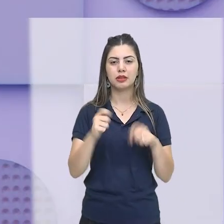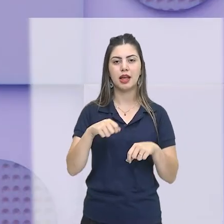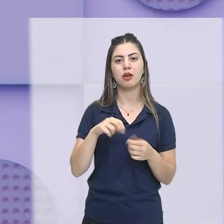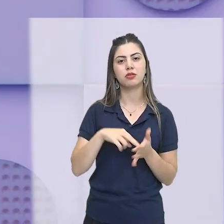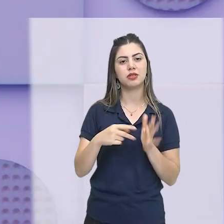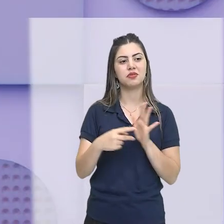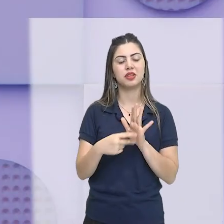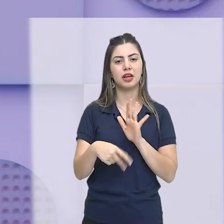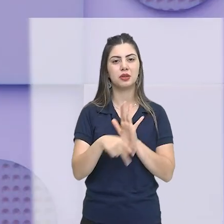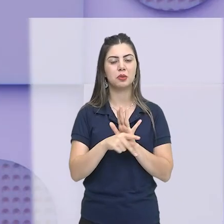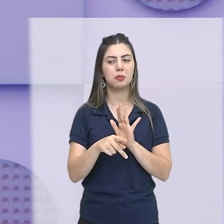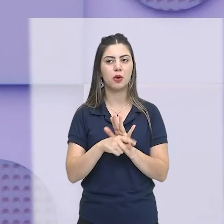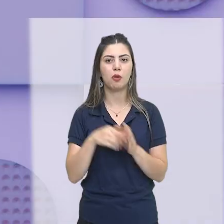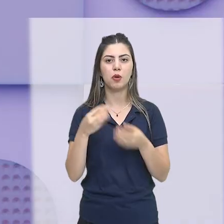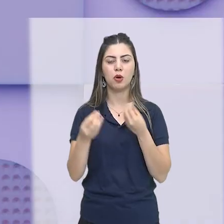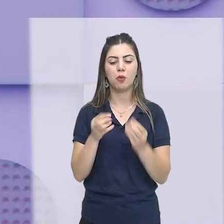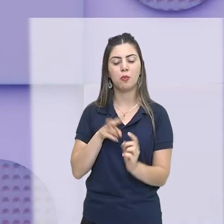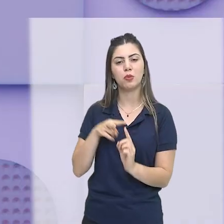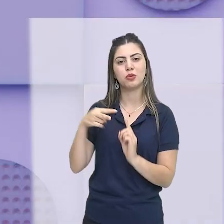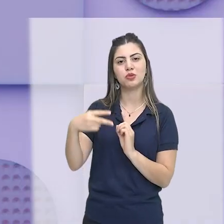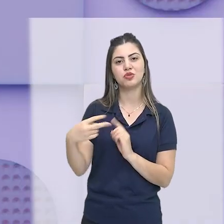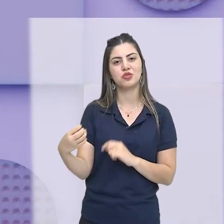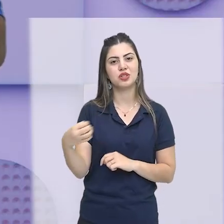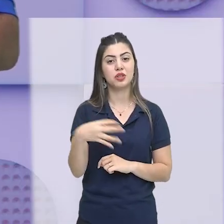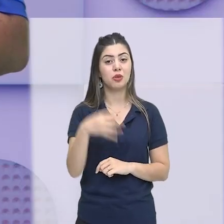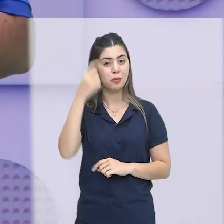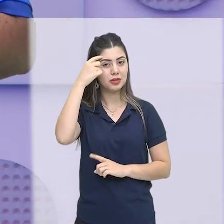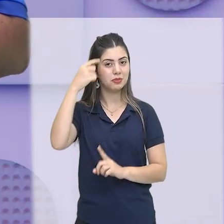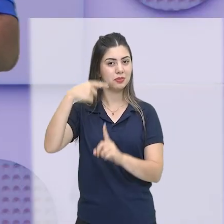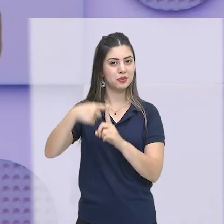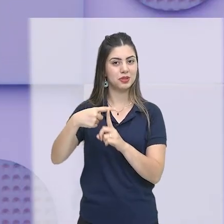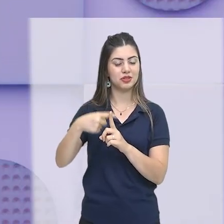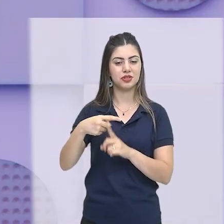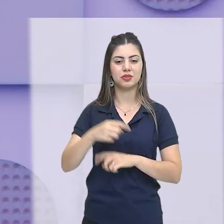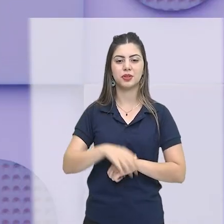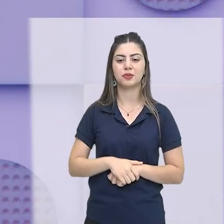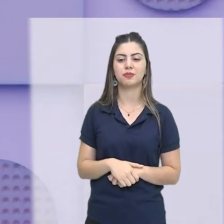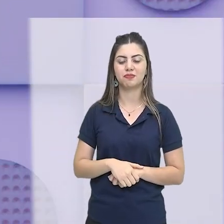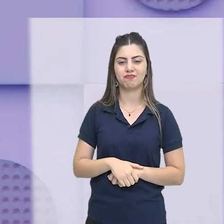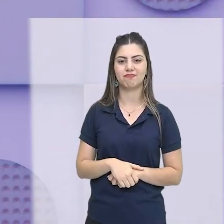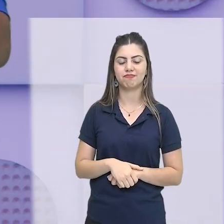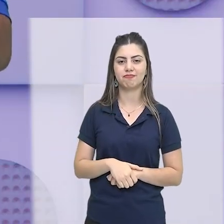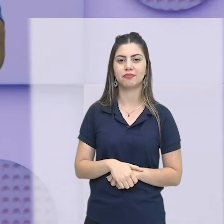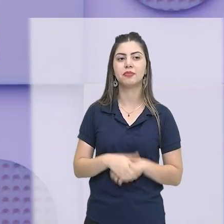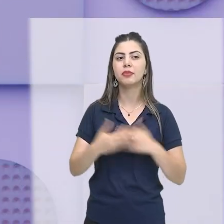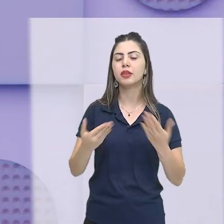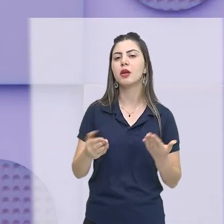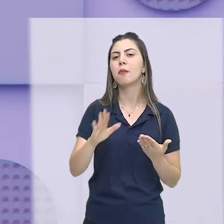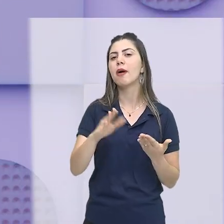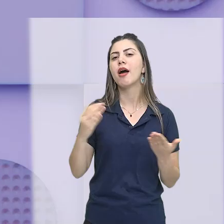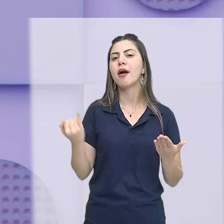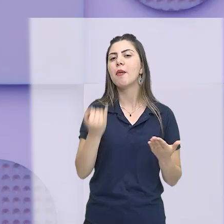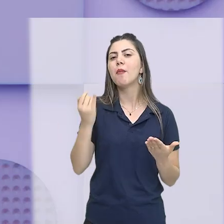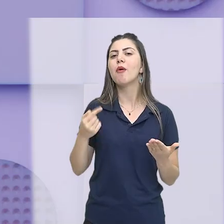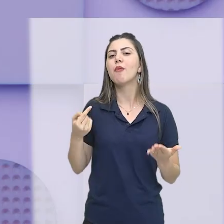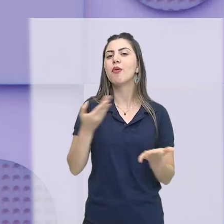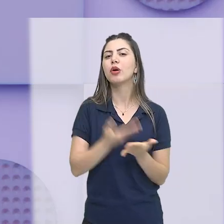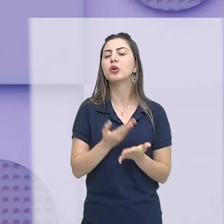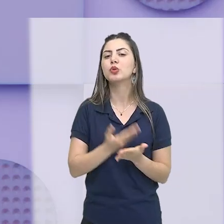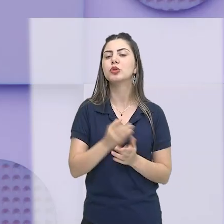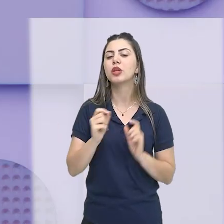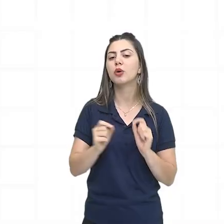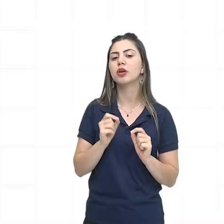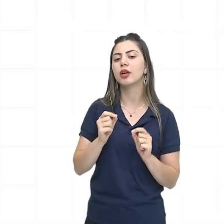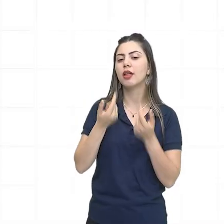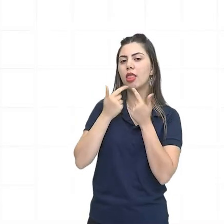religião, àquela realidade que ela está incrustada, ok? Então, o que é importante nós vermos aqui em relação ao uso